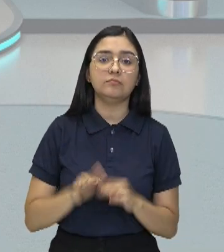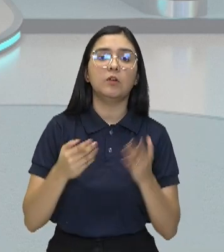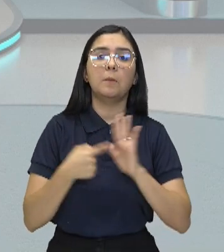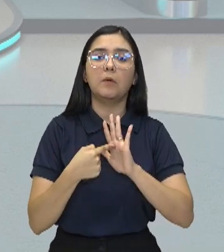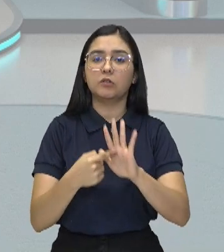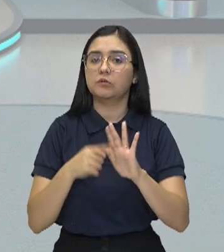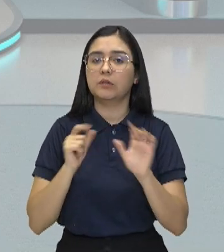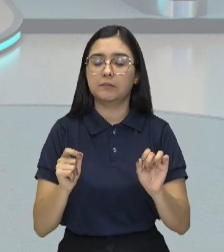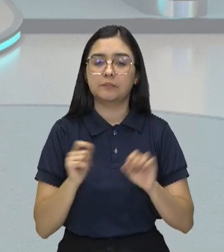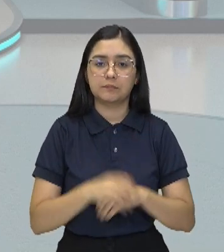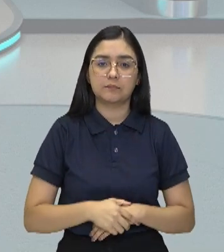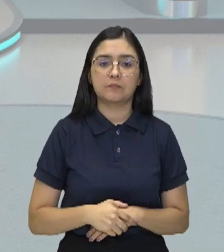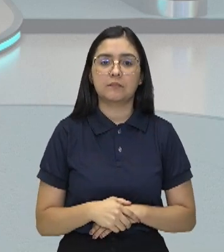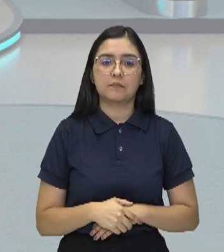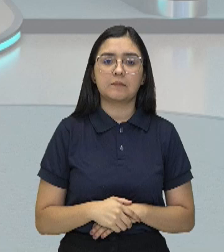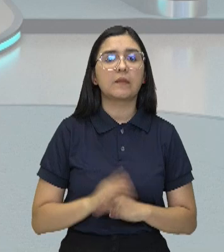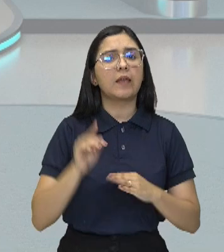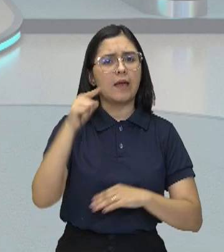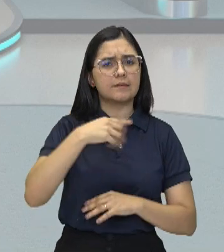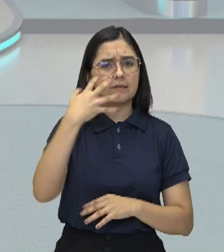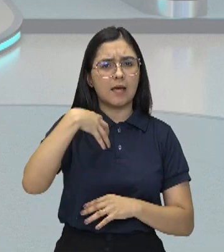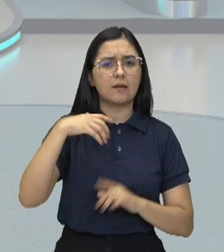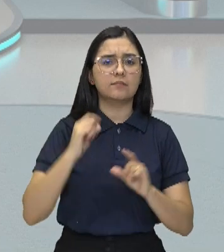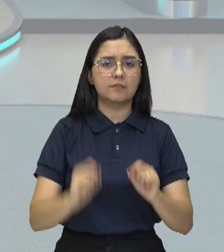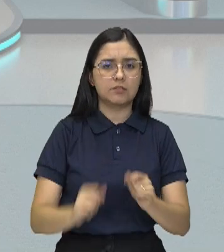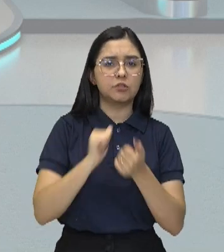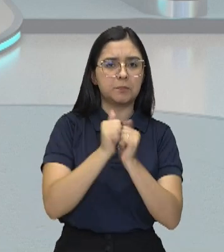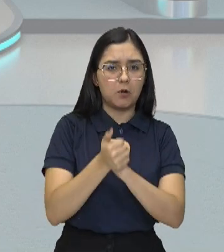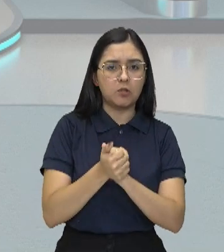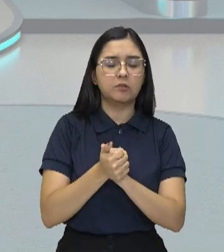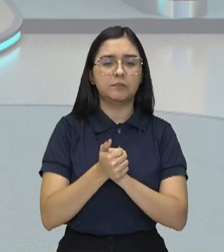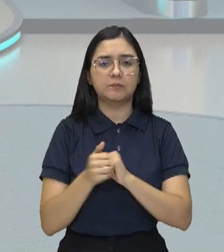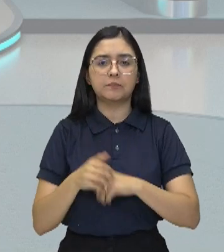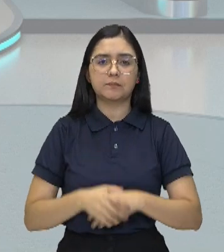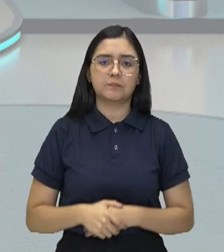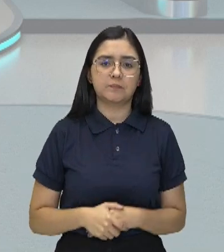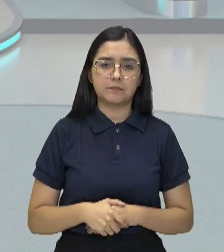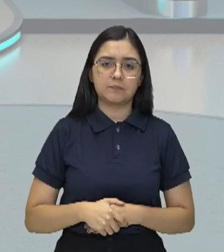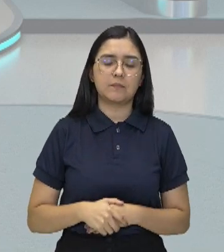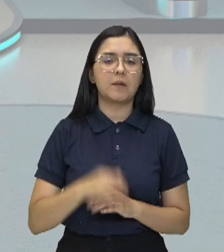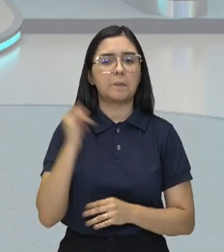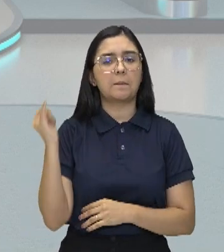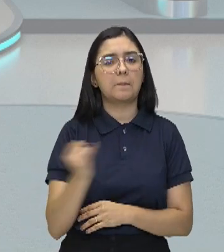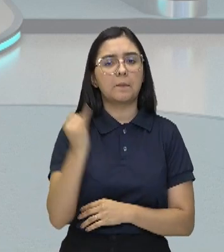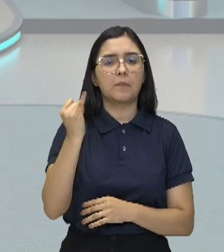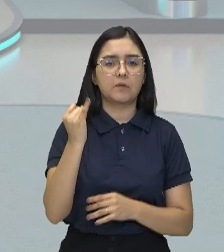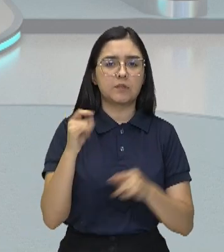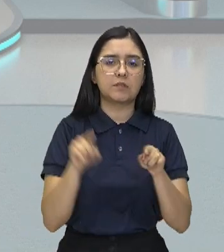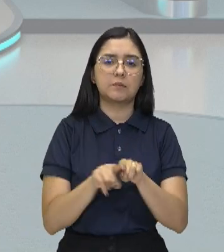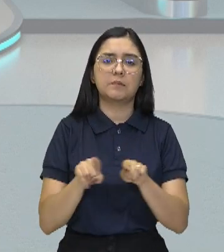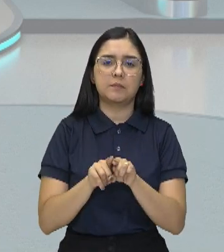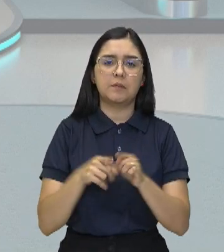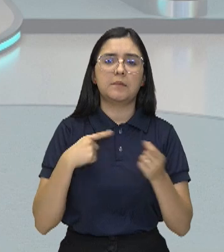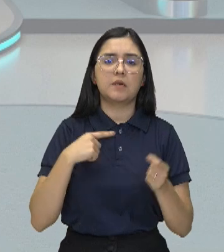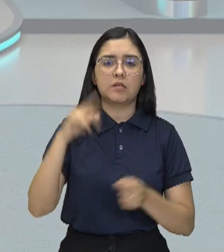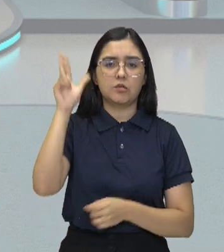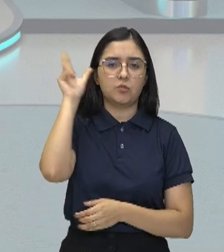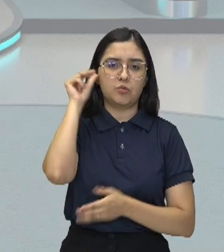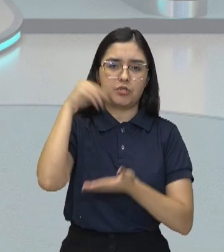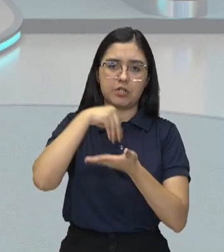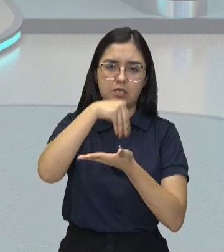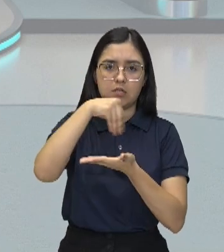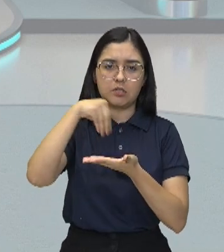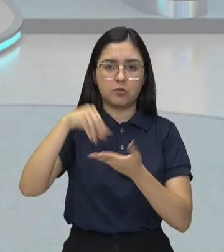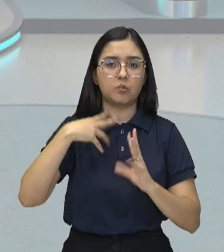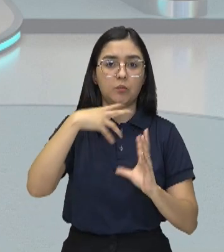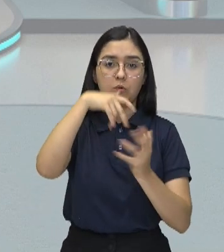assim o caráter é, de grande importância que é dado para o xadrez no